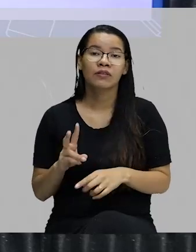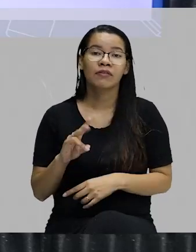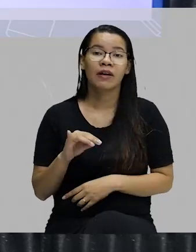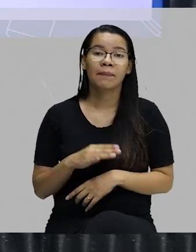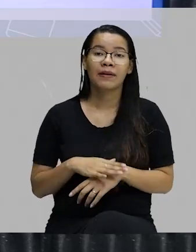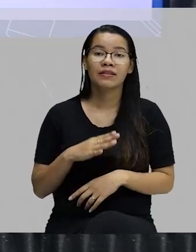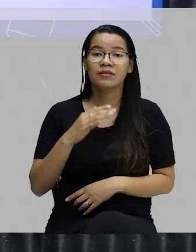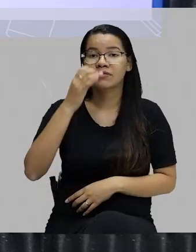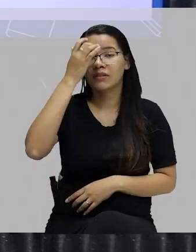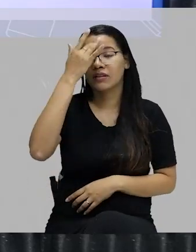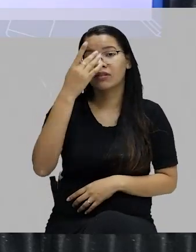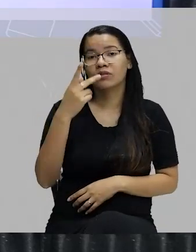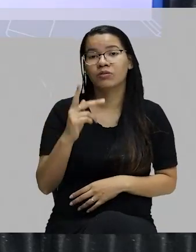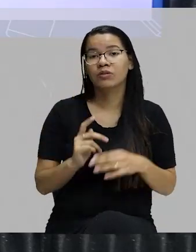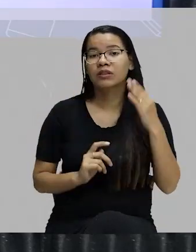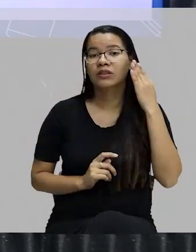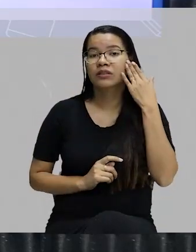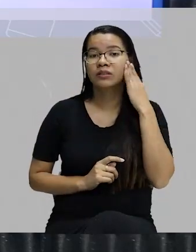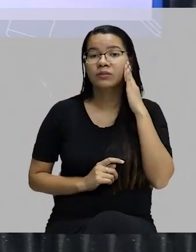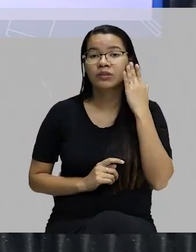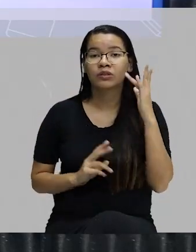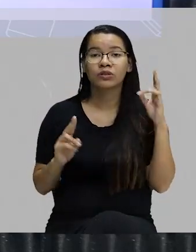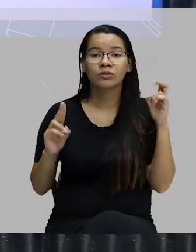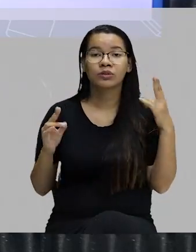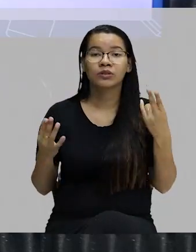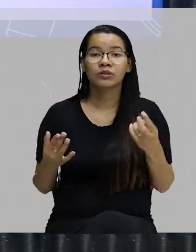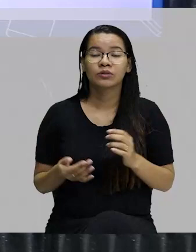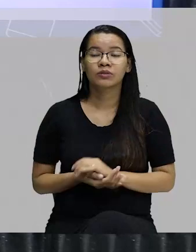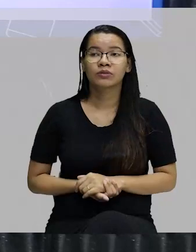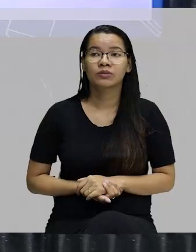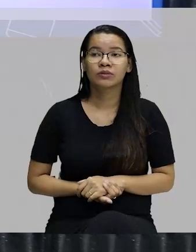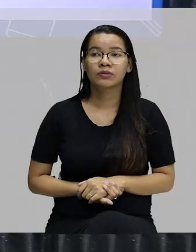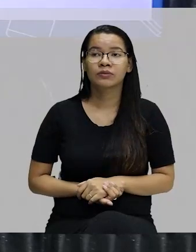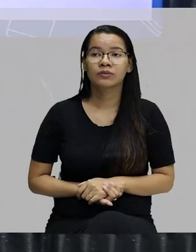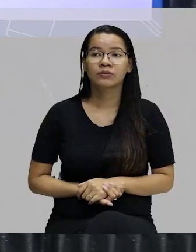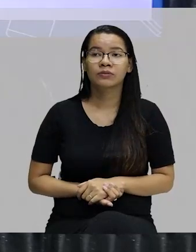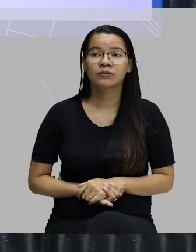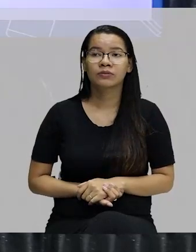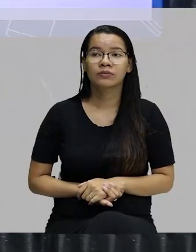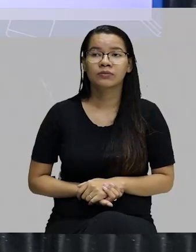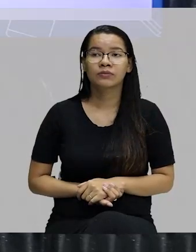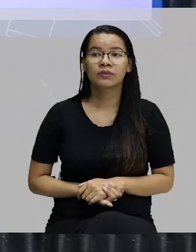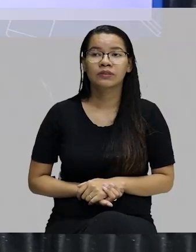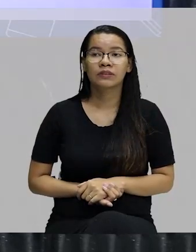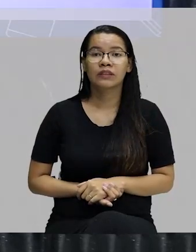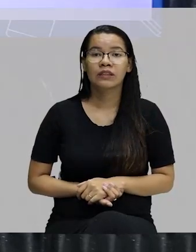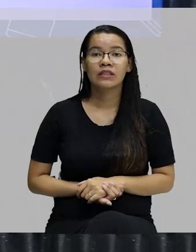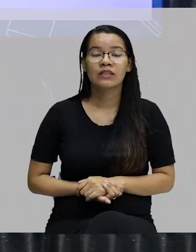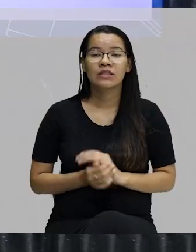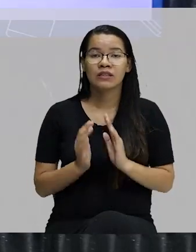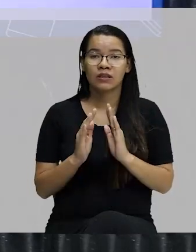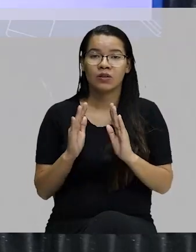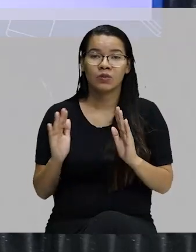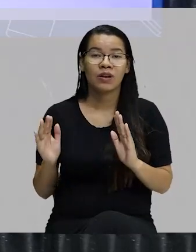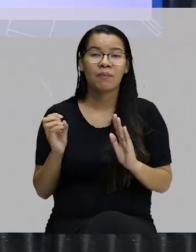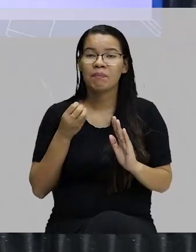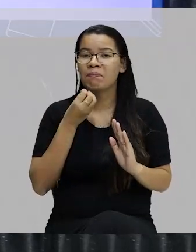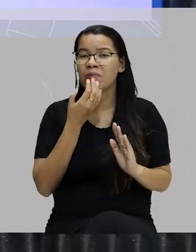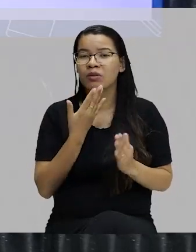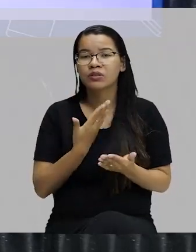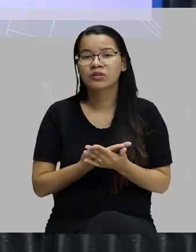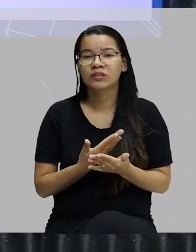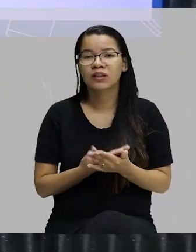compreensão a respeito desse assunto. Se bem que sequências por si só já é um assunto muito bom de se estudar, é um assunto de muito